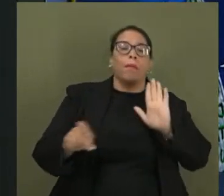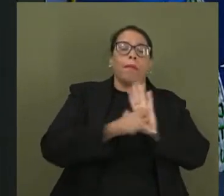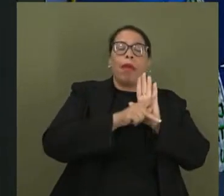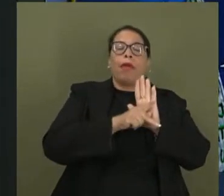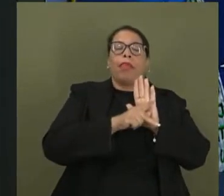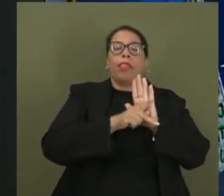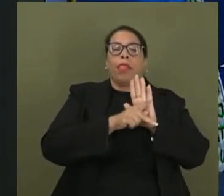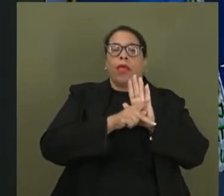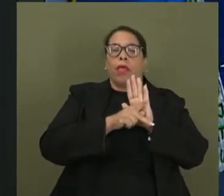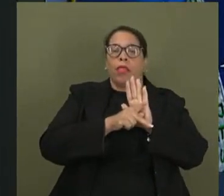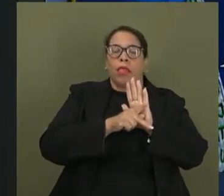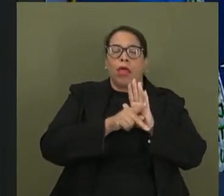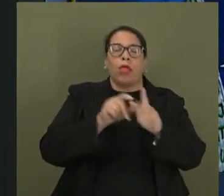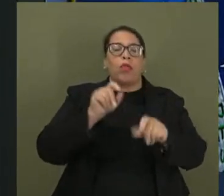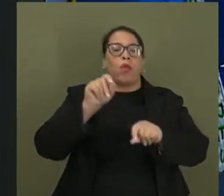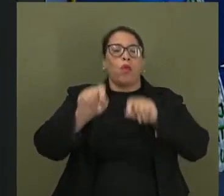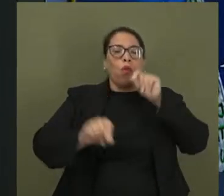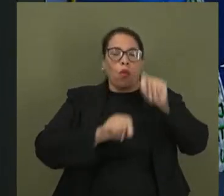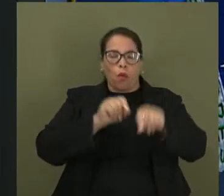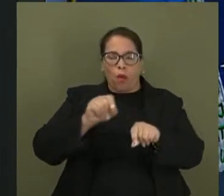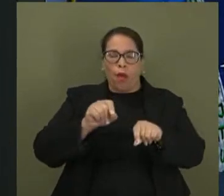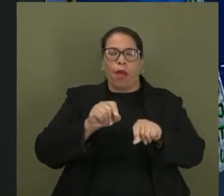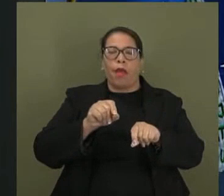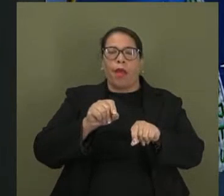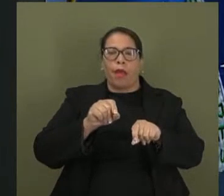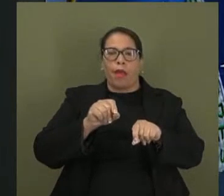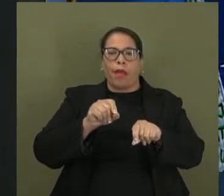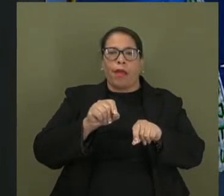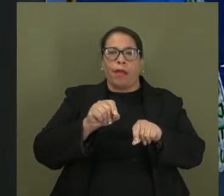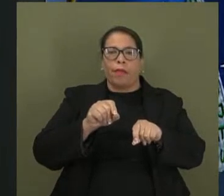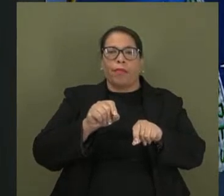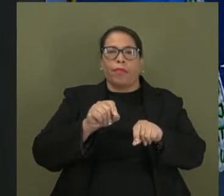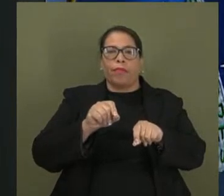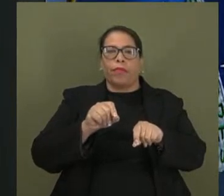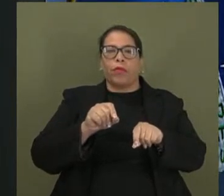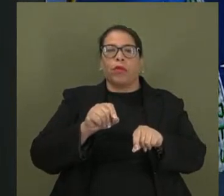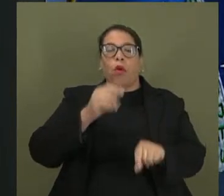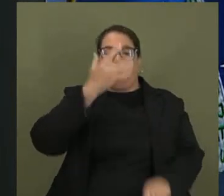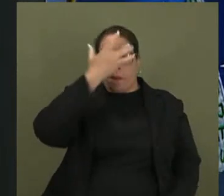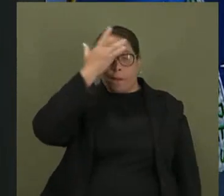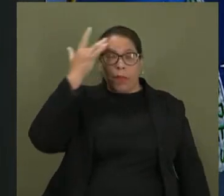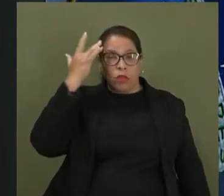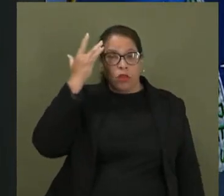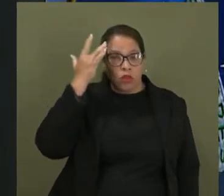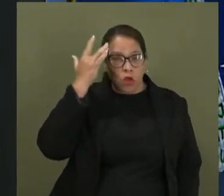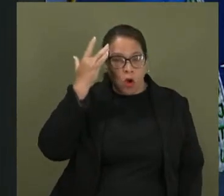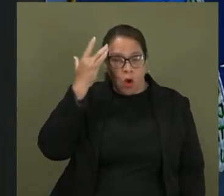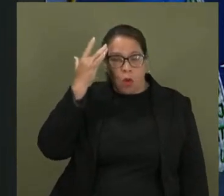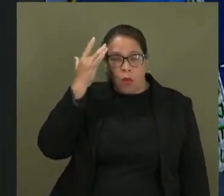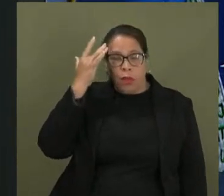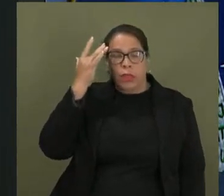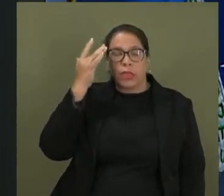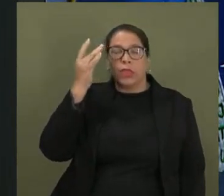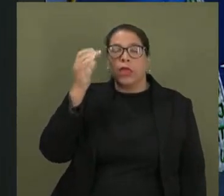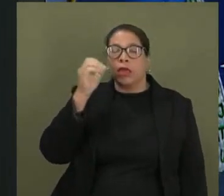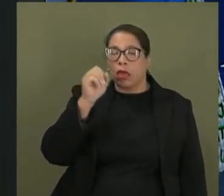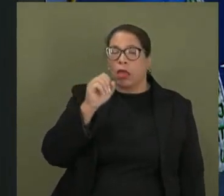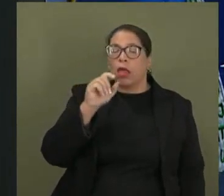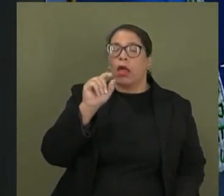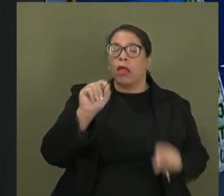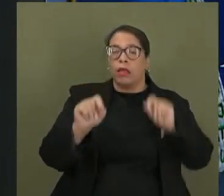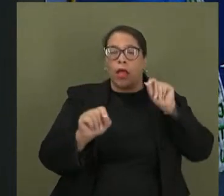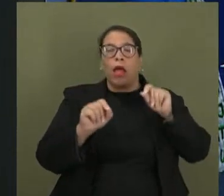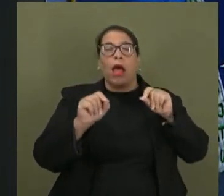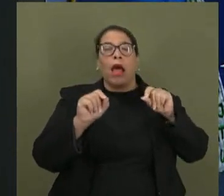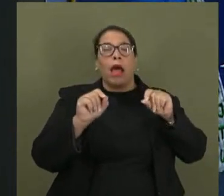Evangelho, flertando descaradamente com ditadores sanguinários. O